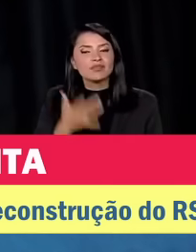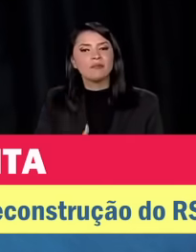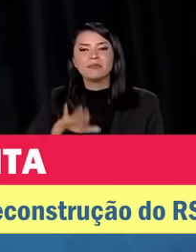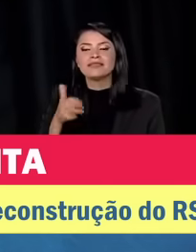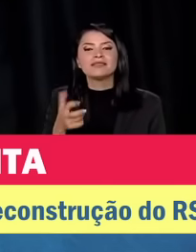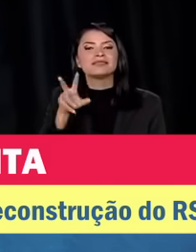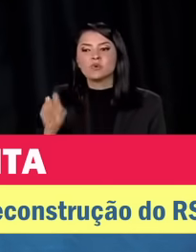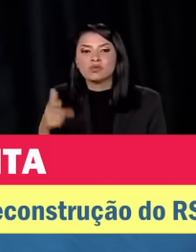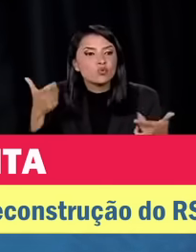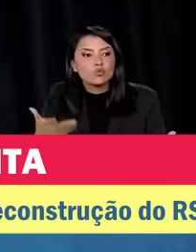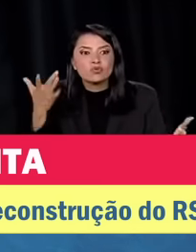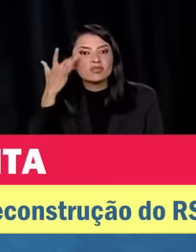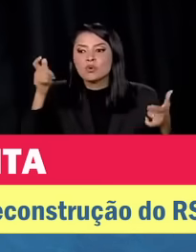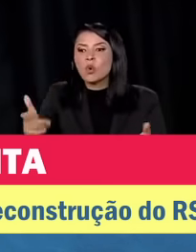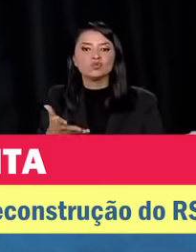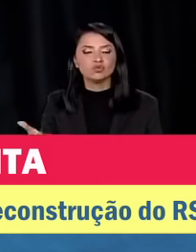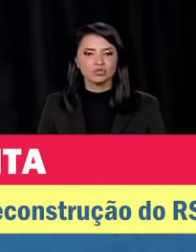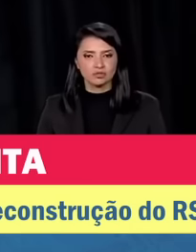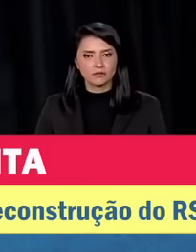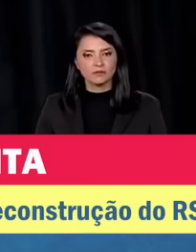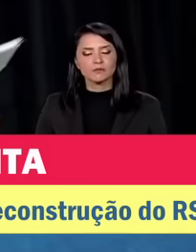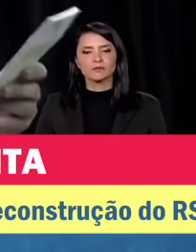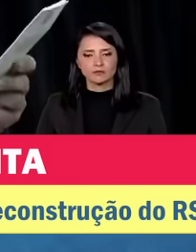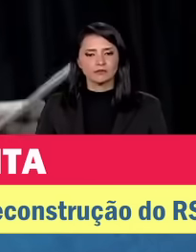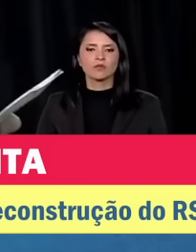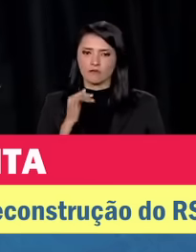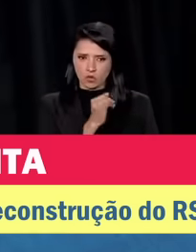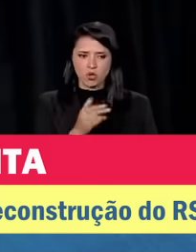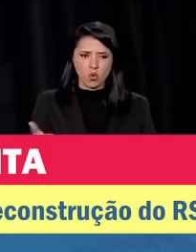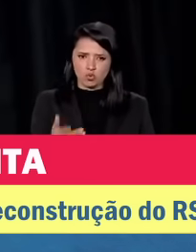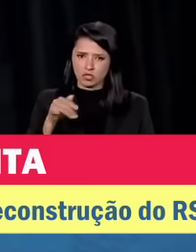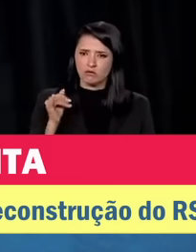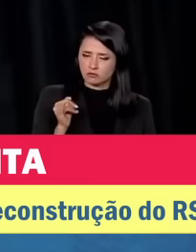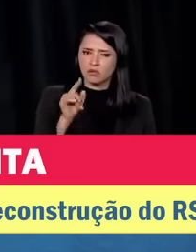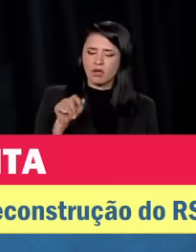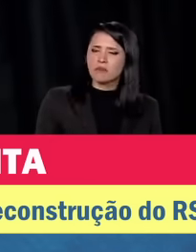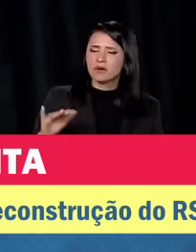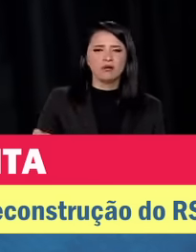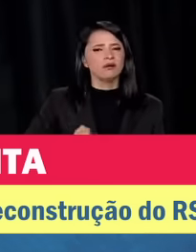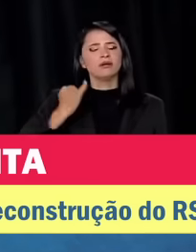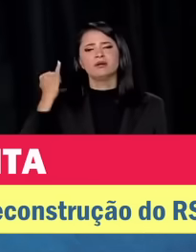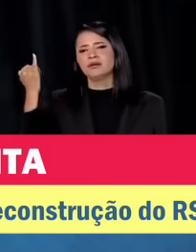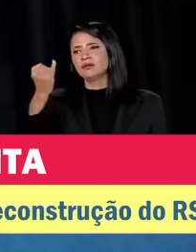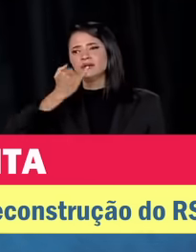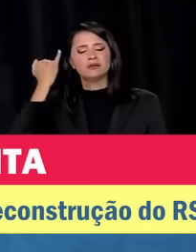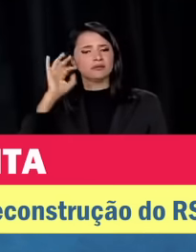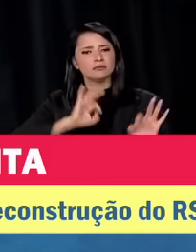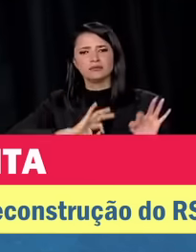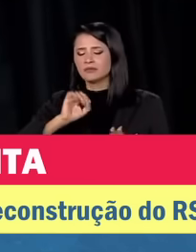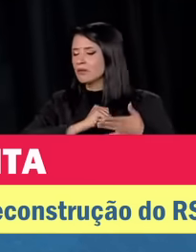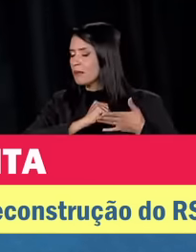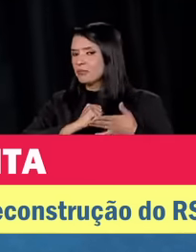agora, infelizmente, qual foi o seu destino. O que foi anunciado hoje aqui é o mais importante plano